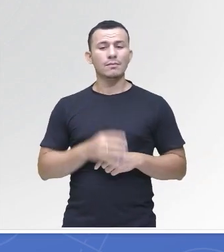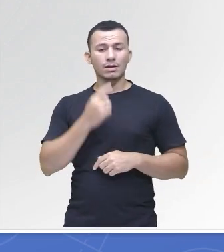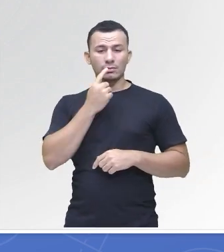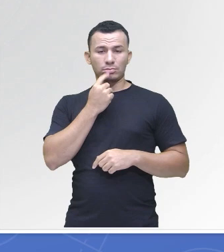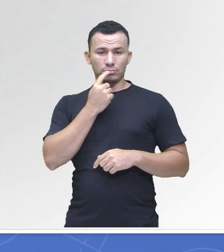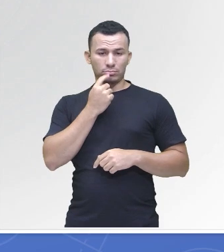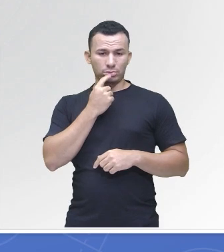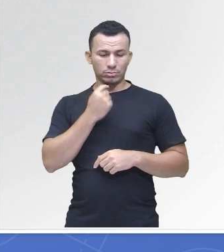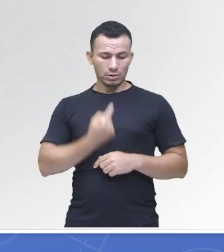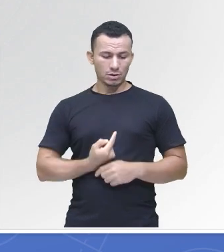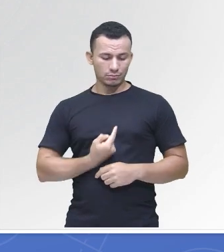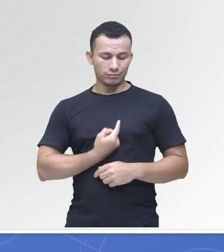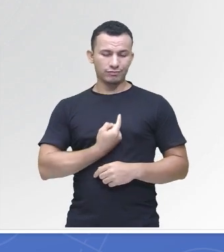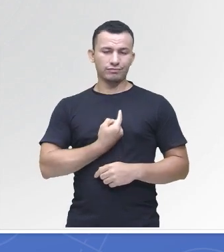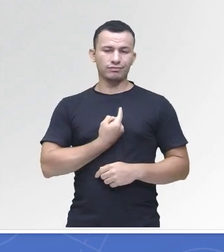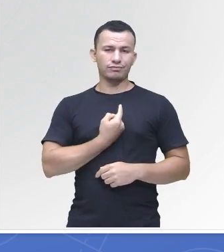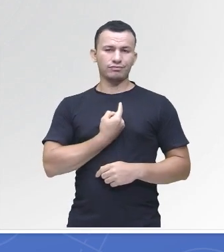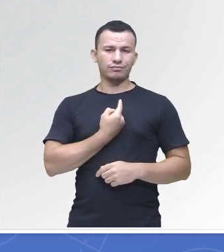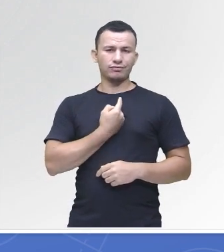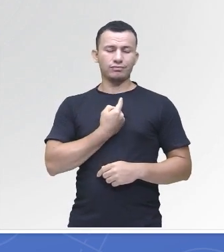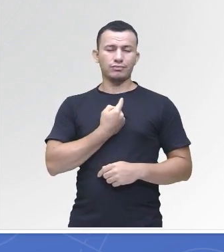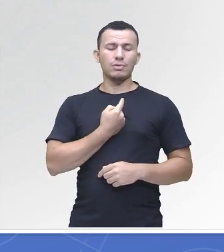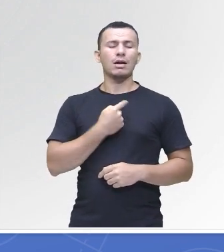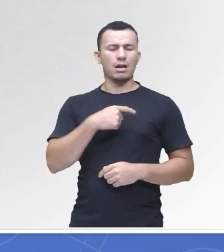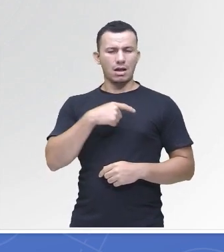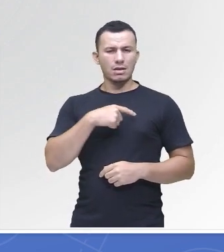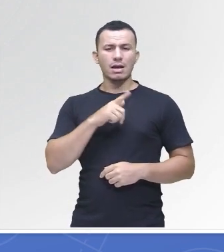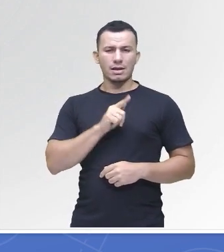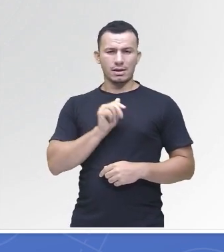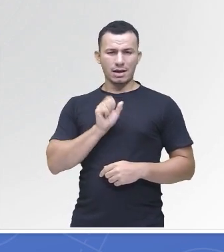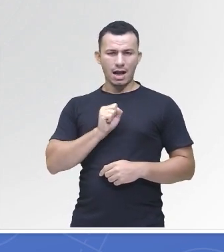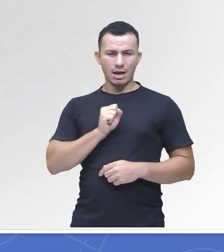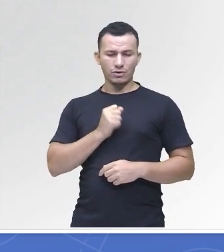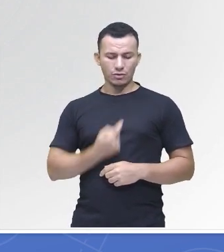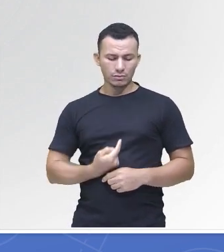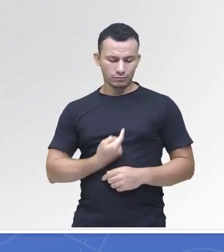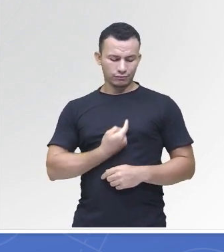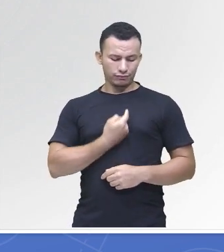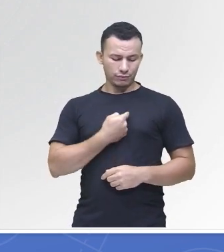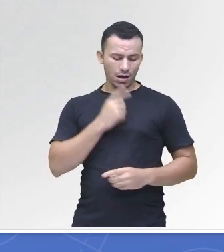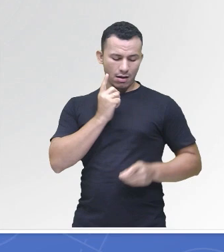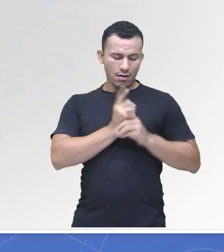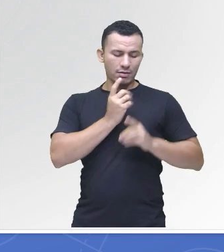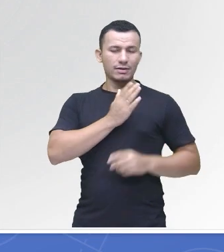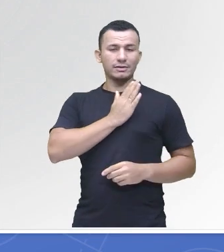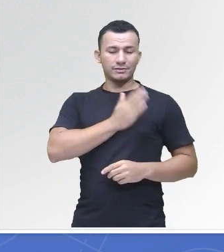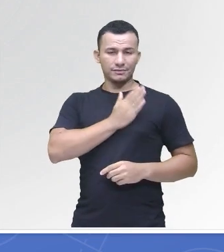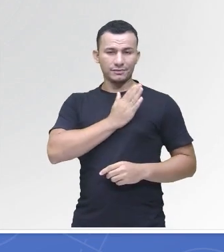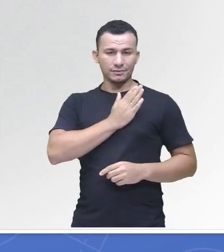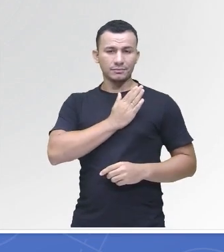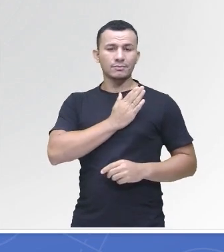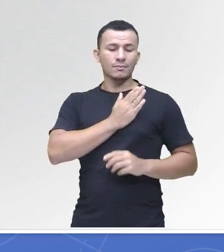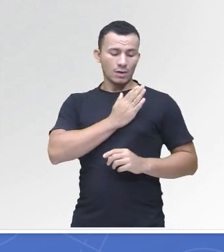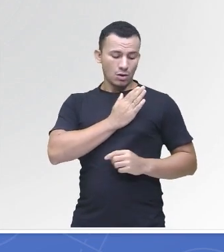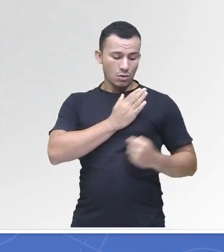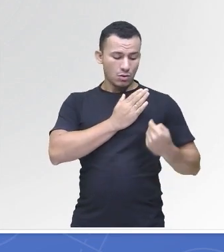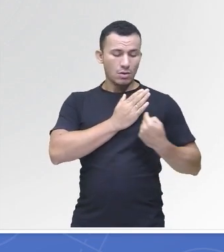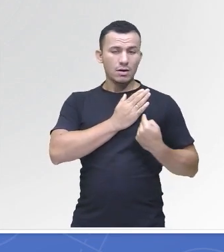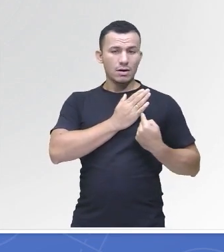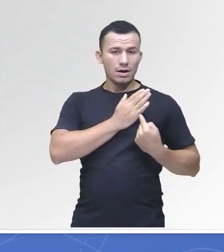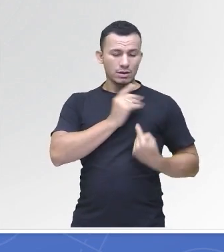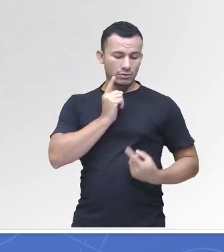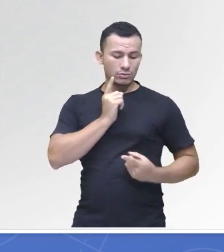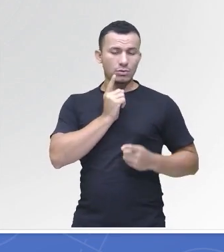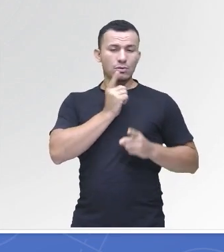sangue venoso, cheio de gás carbônico, chegou aqui no coração. Então, a pequena circulação é quando esse sangue chega no